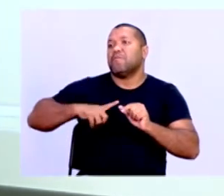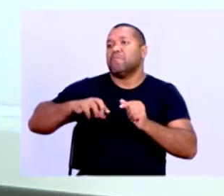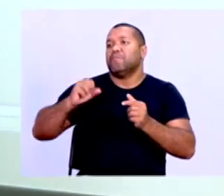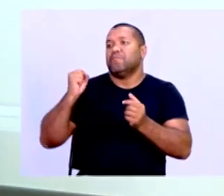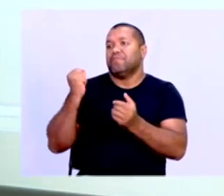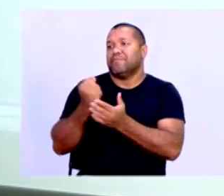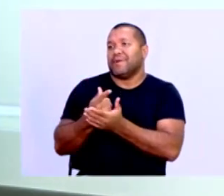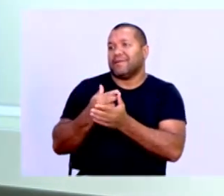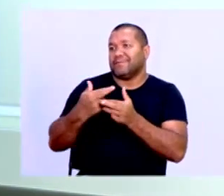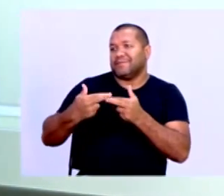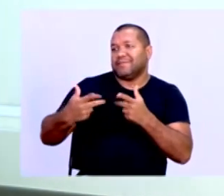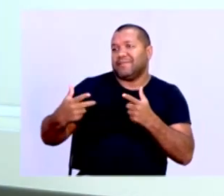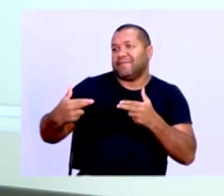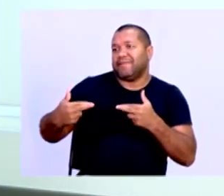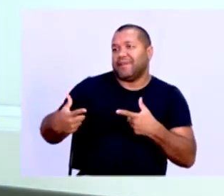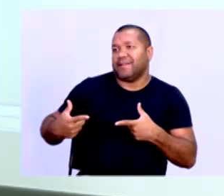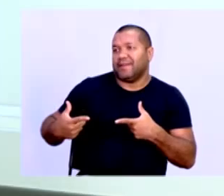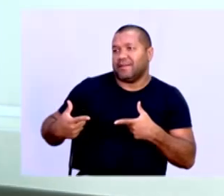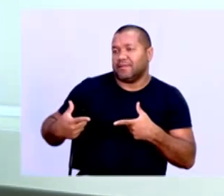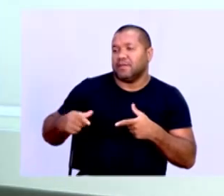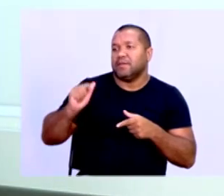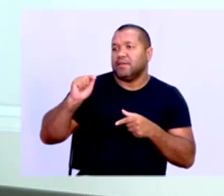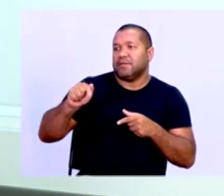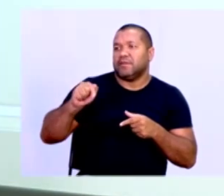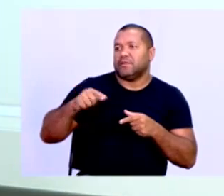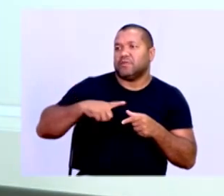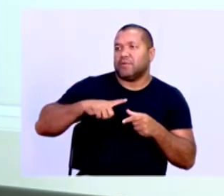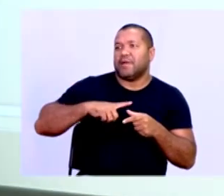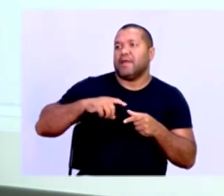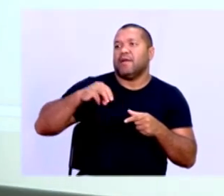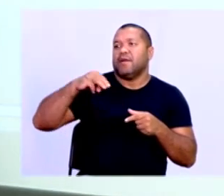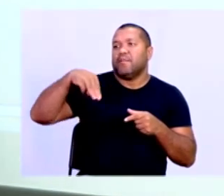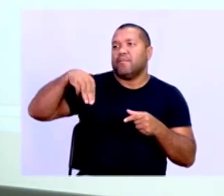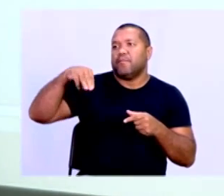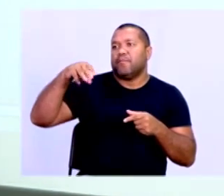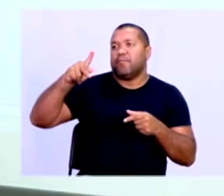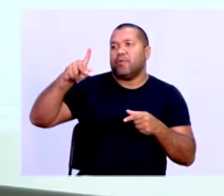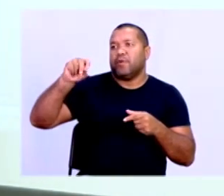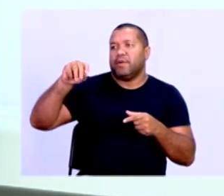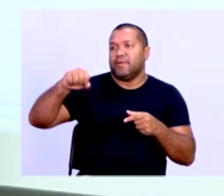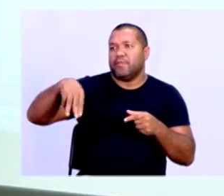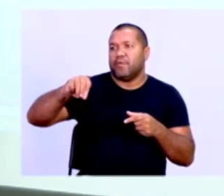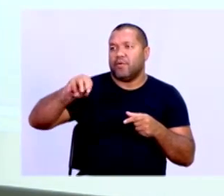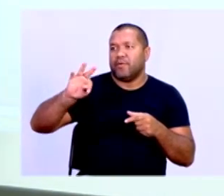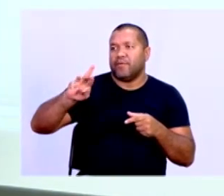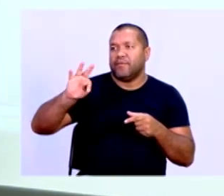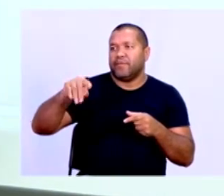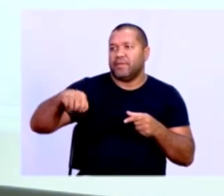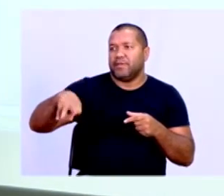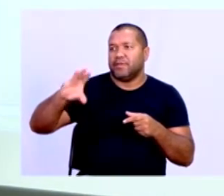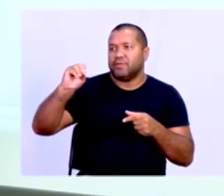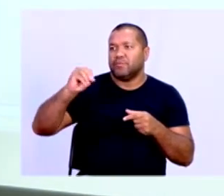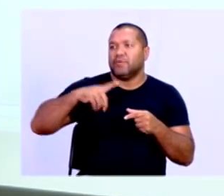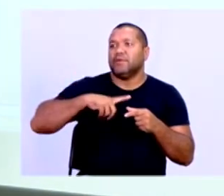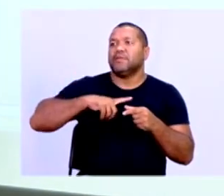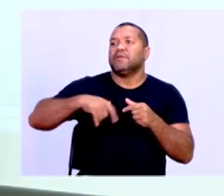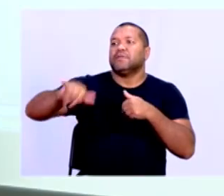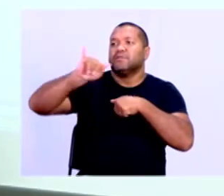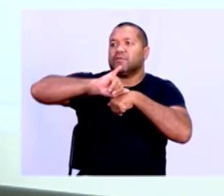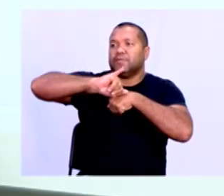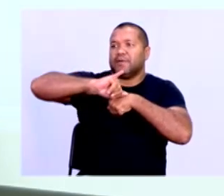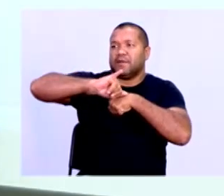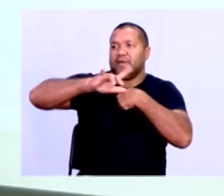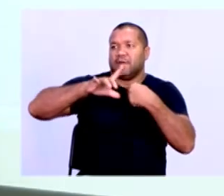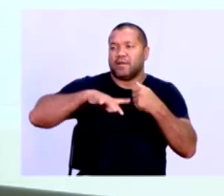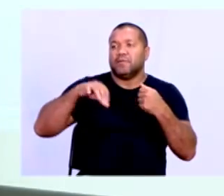a caracterização do polimorfismo de sobrecarga, certo? Espero que tenham acertado aí essas